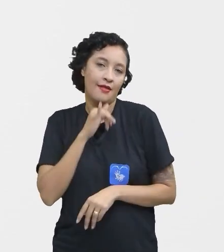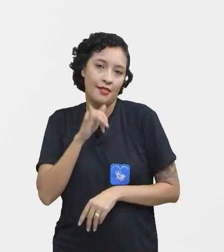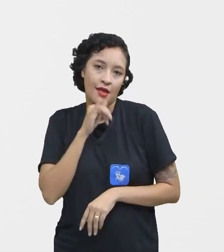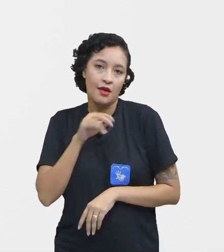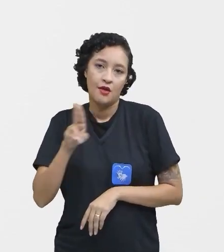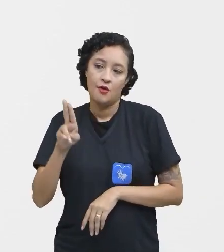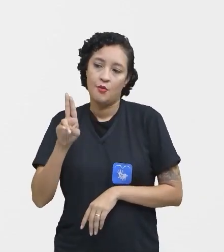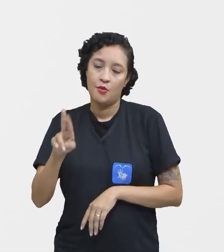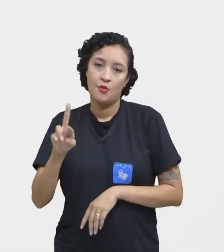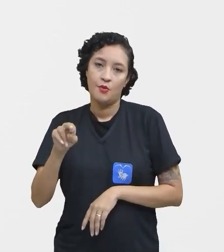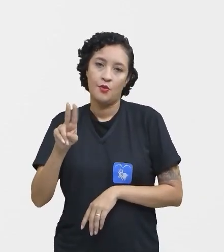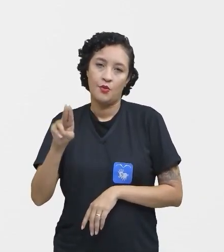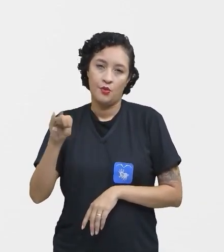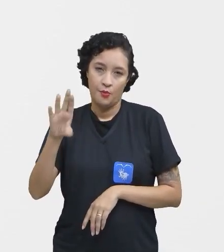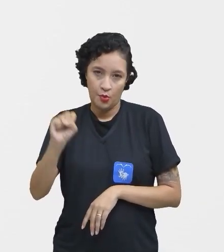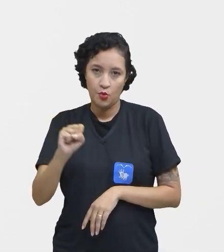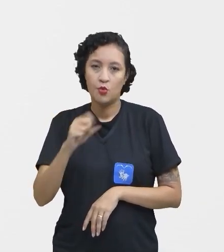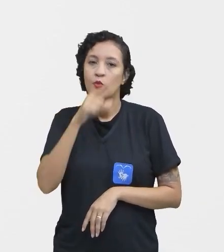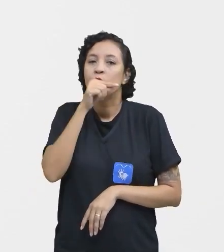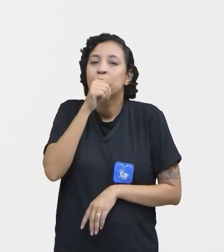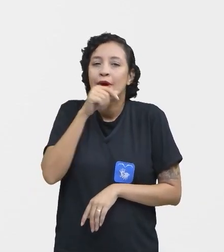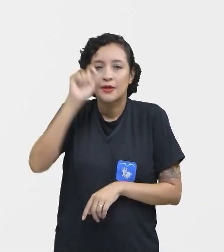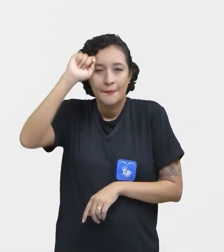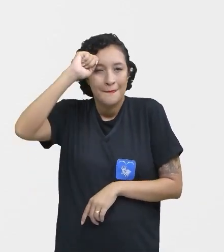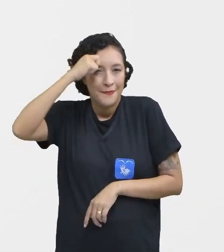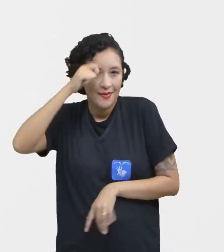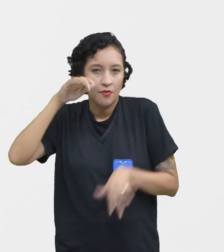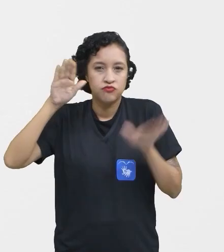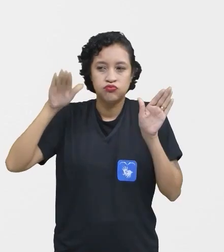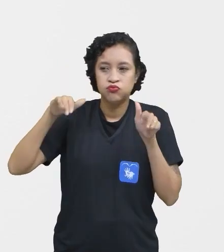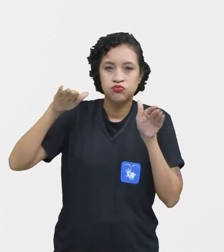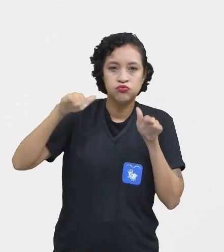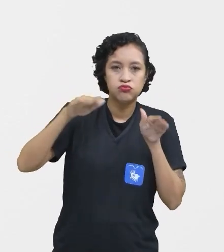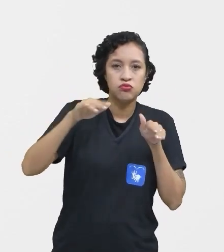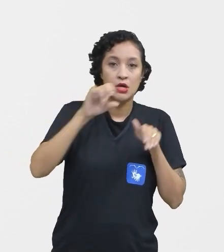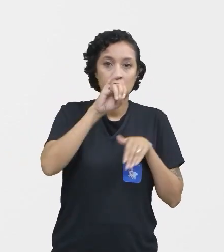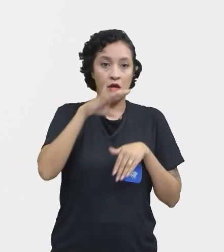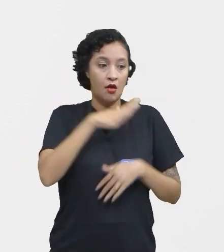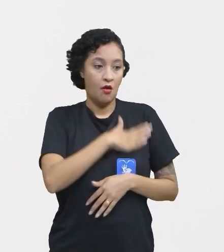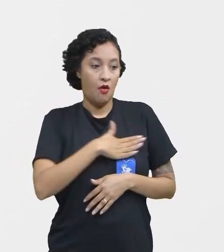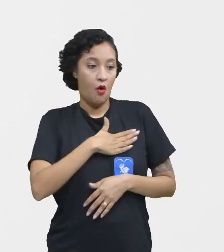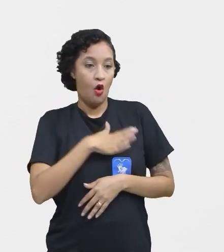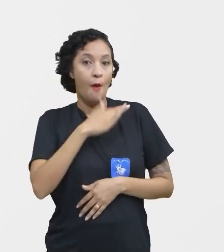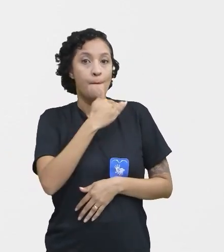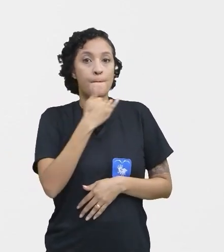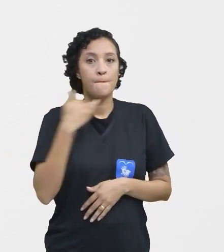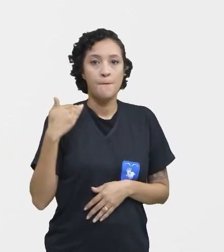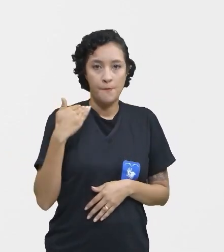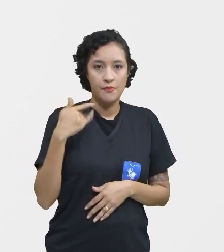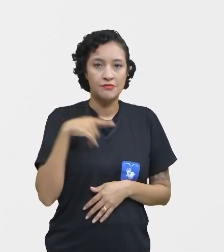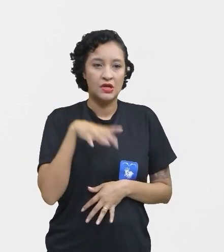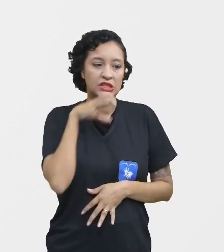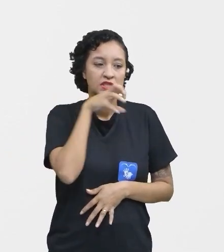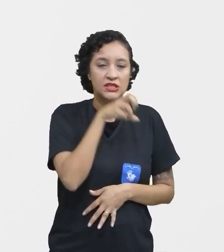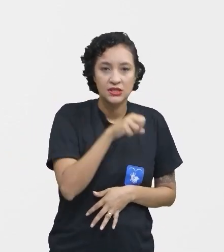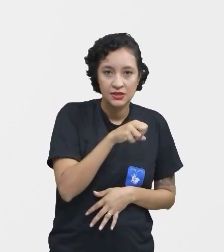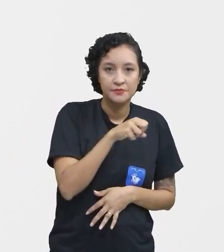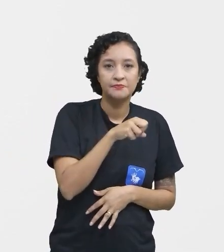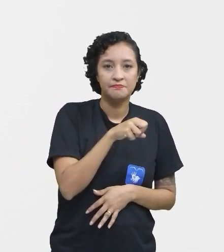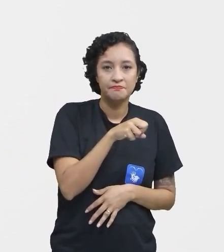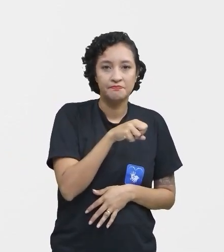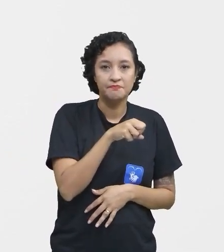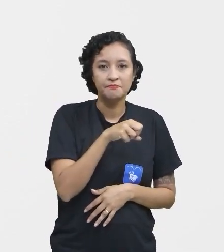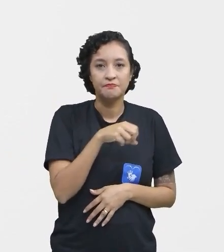gostam de carne, né? Quando o animal ele morre e gera aquela carniça, os urubus